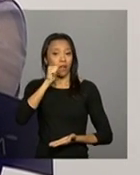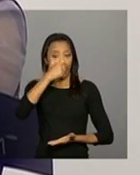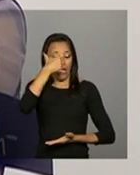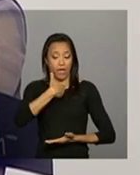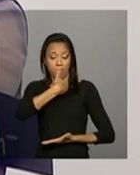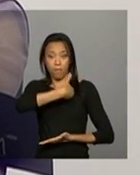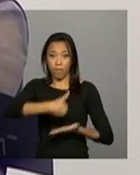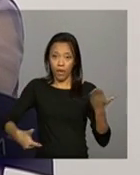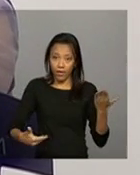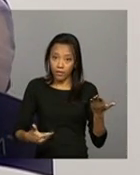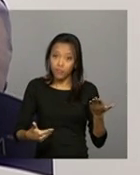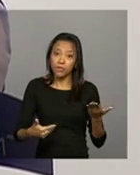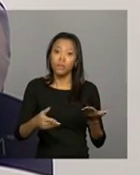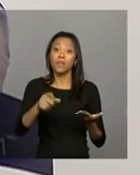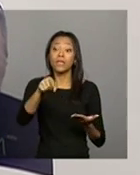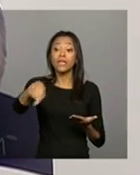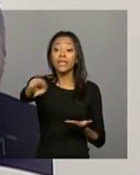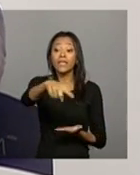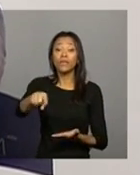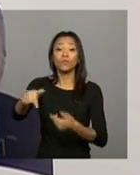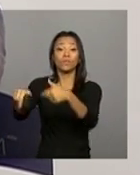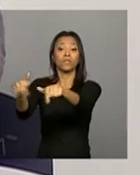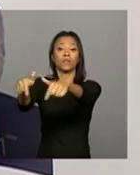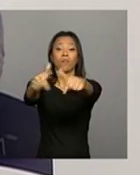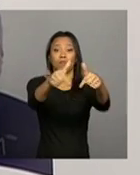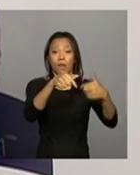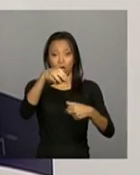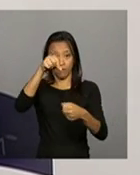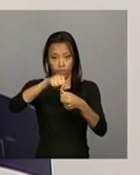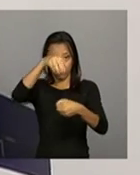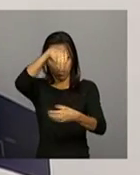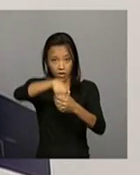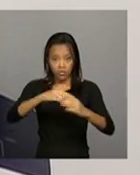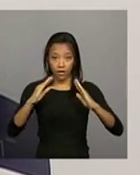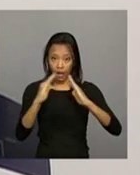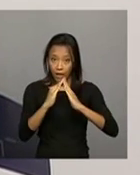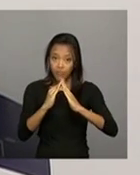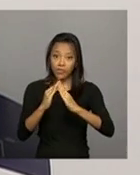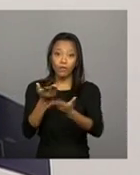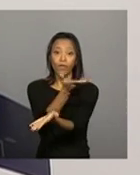os serviços não percam as mulheres.